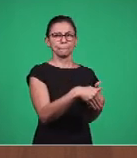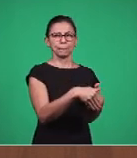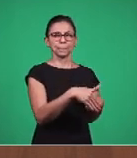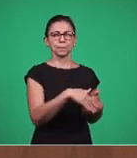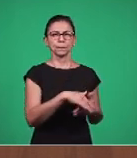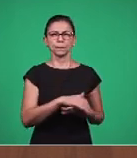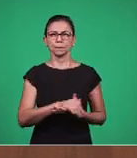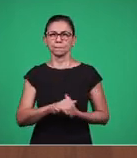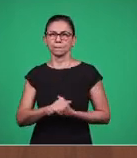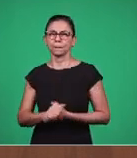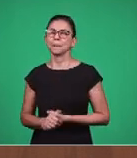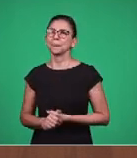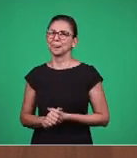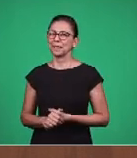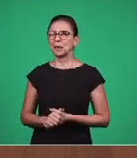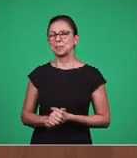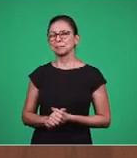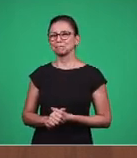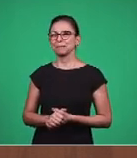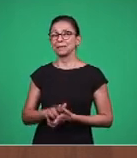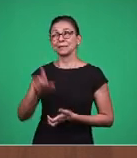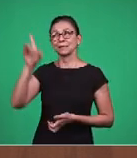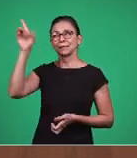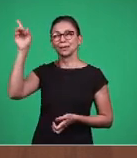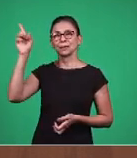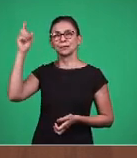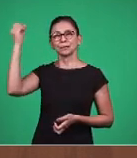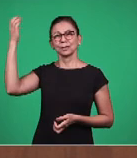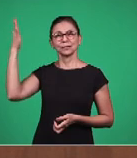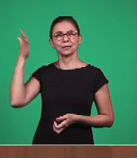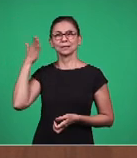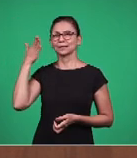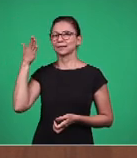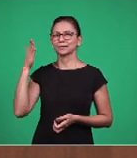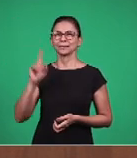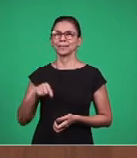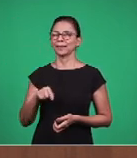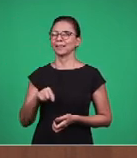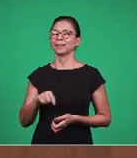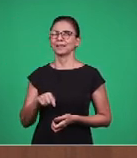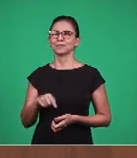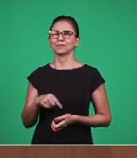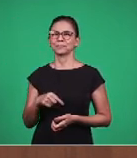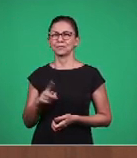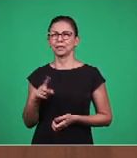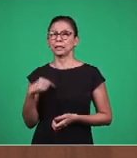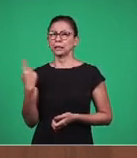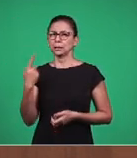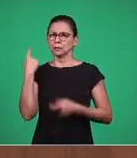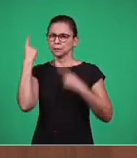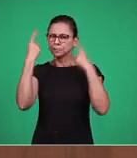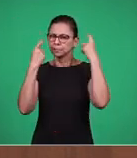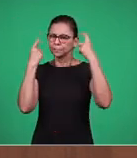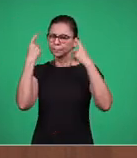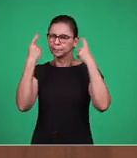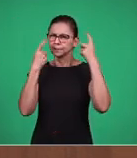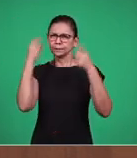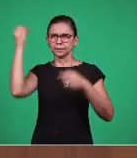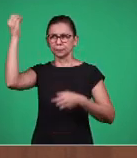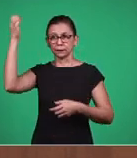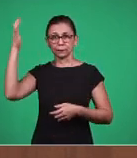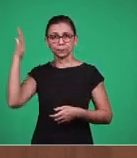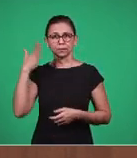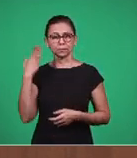E a de Deus é a luz. Por isso, nós estamos preocupados com a revelação, que